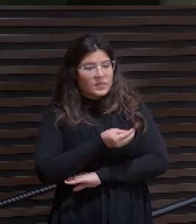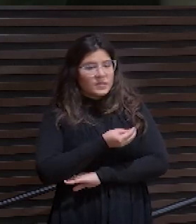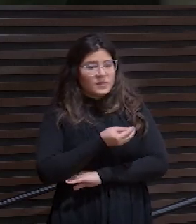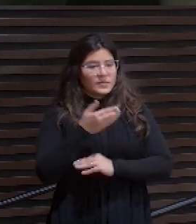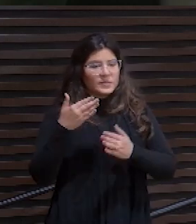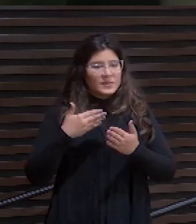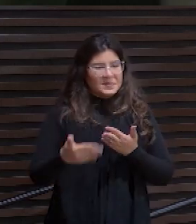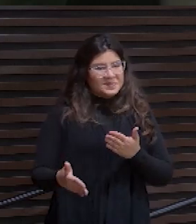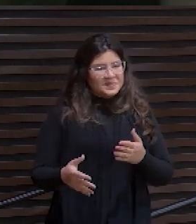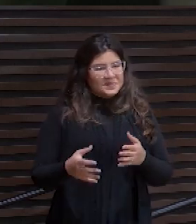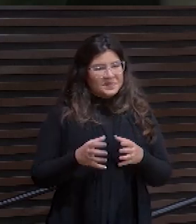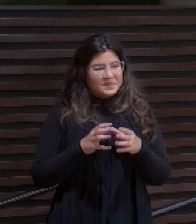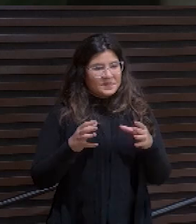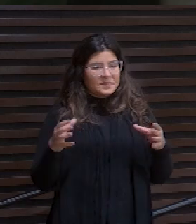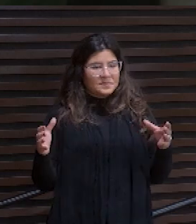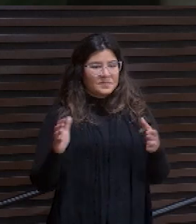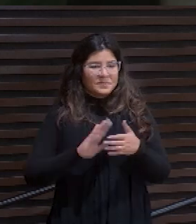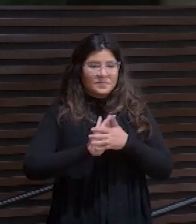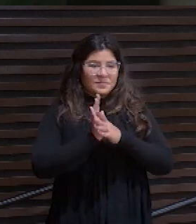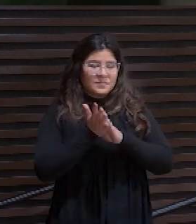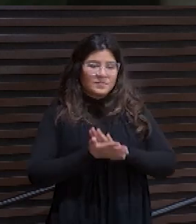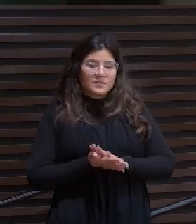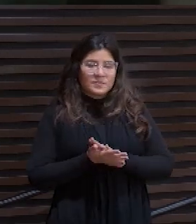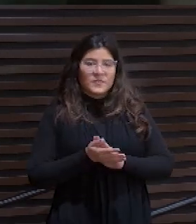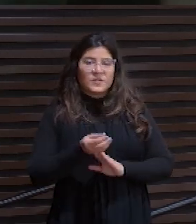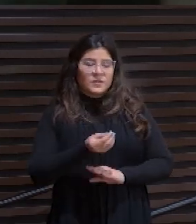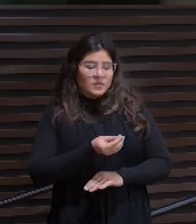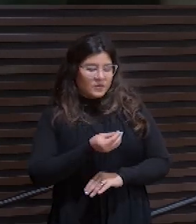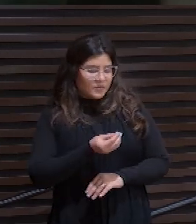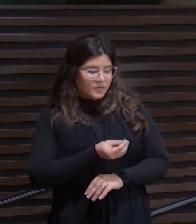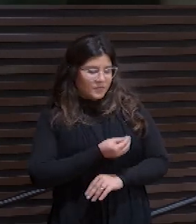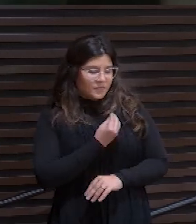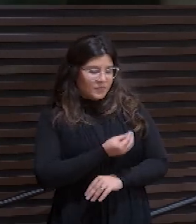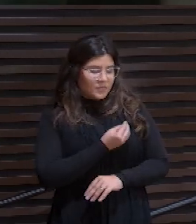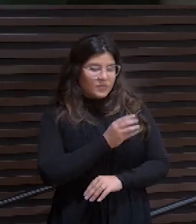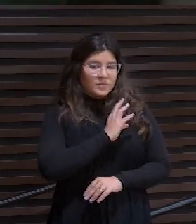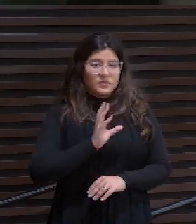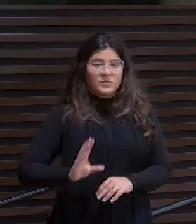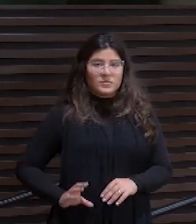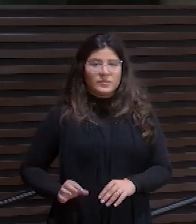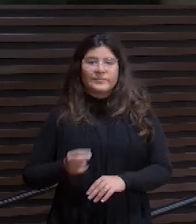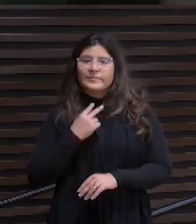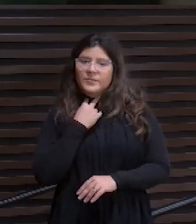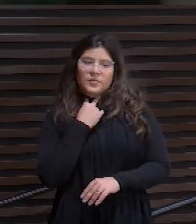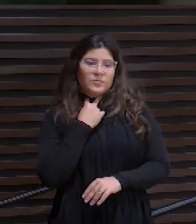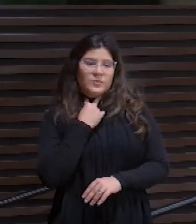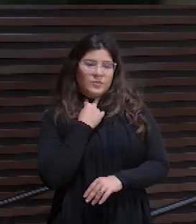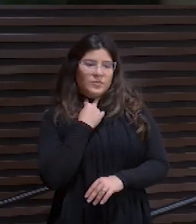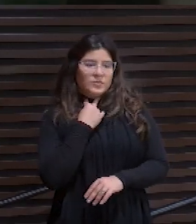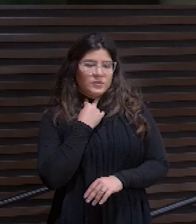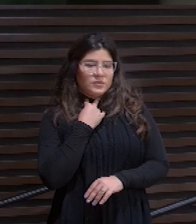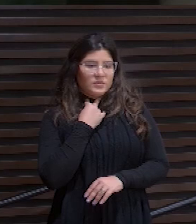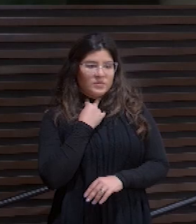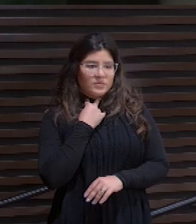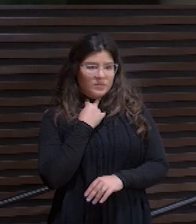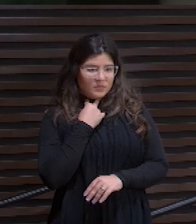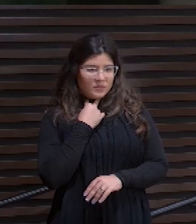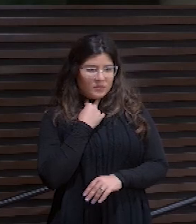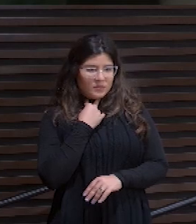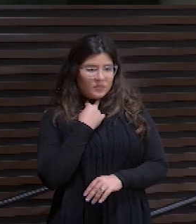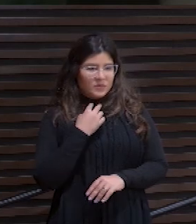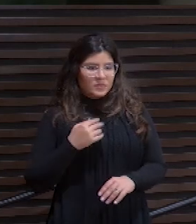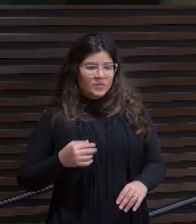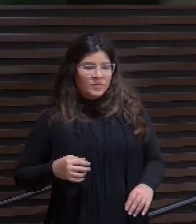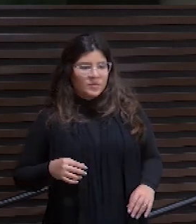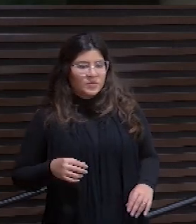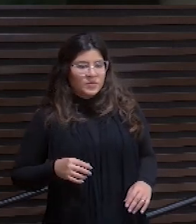desperdício dessas coisas. A vida de Cristo não pode ser armazenada numa estrutura podre e arcaica como um odre velho,